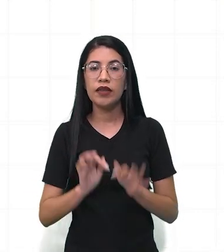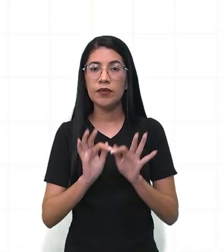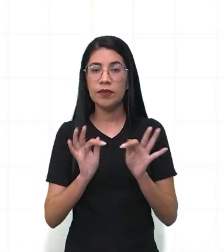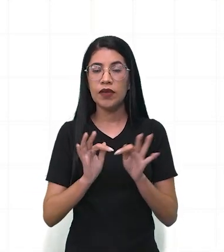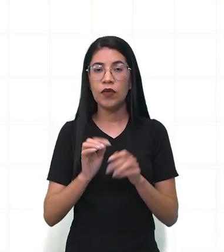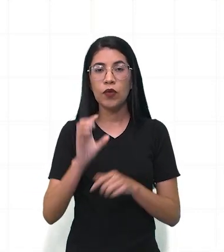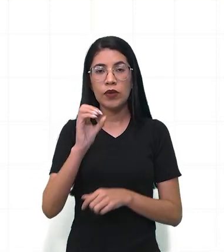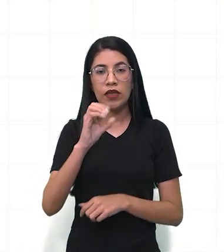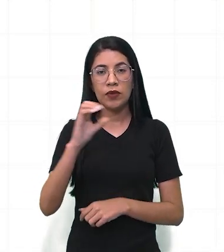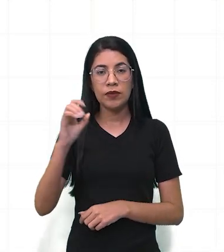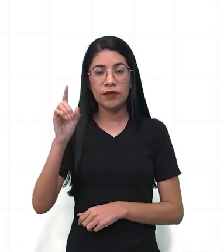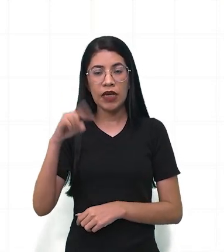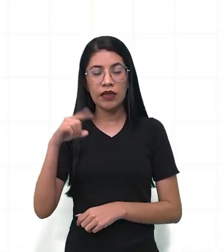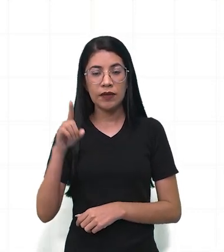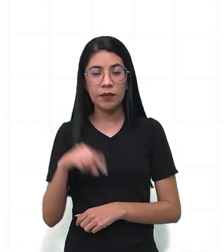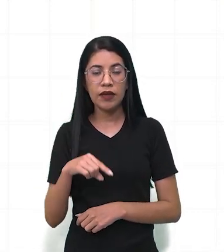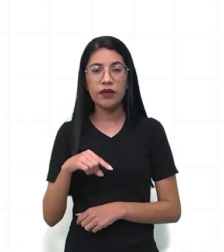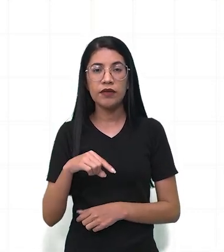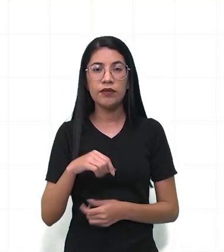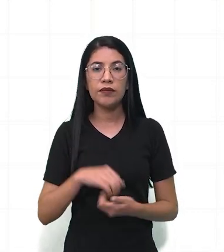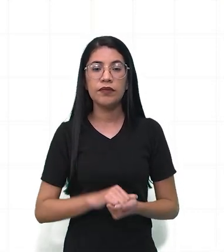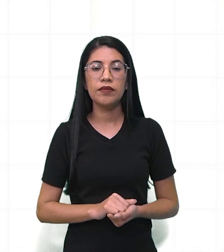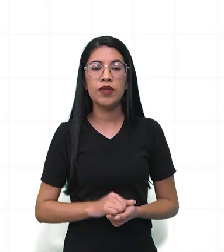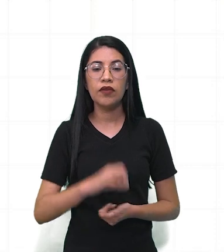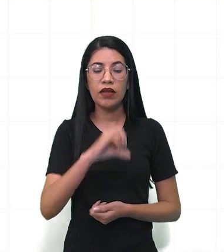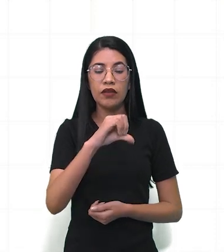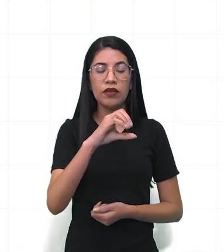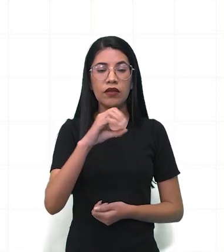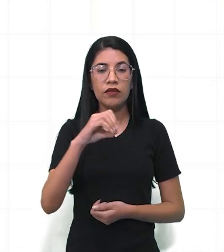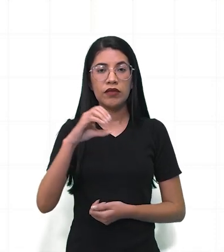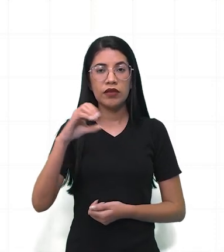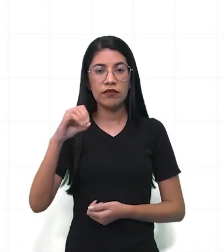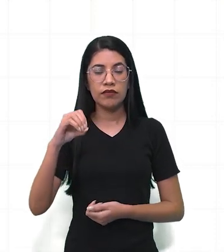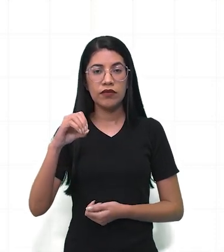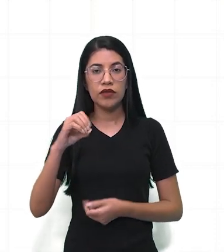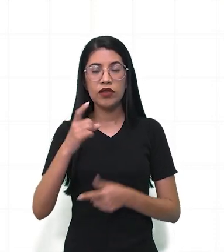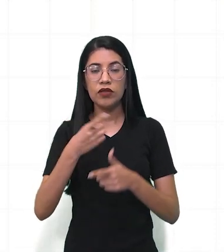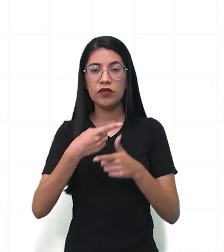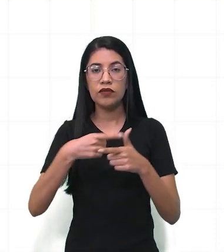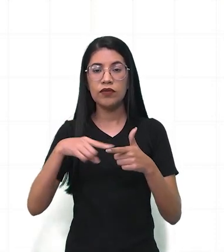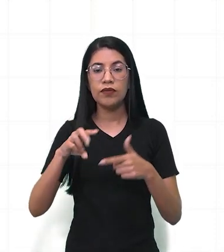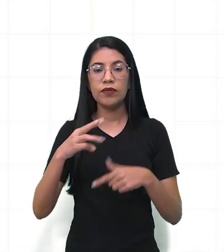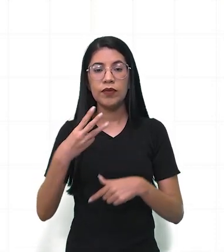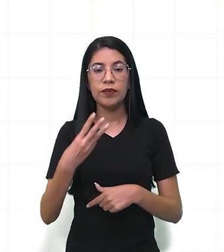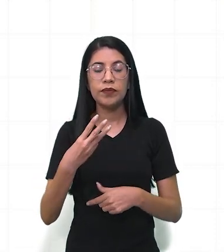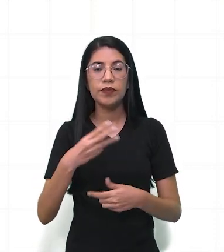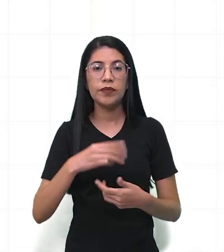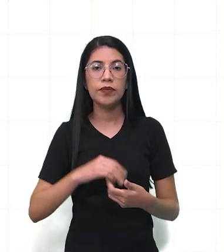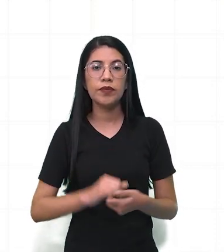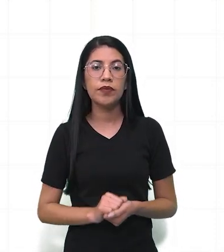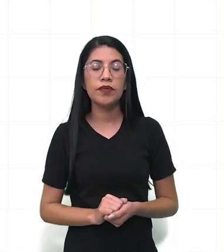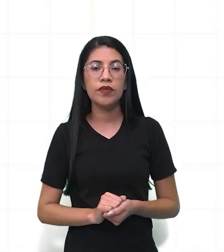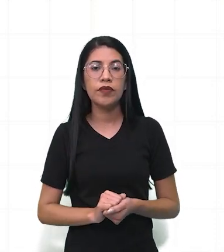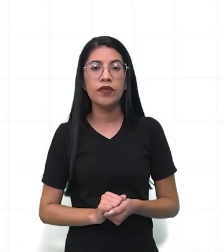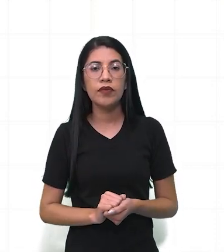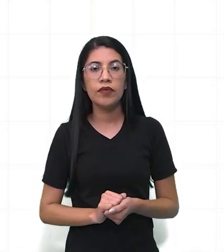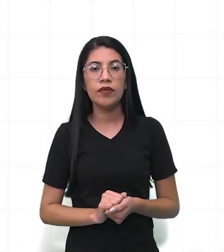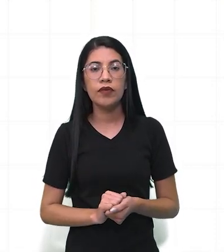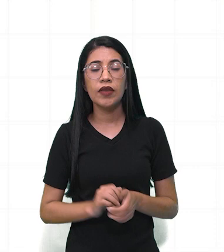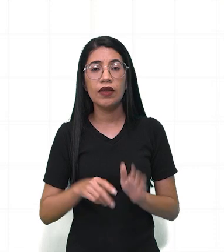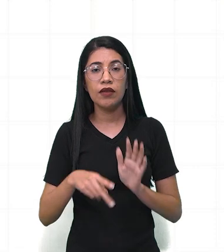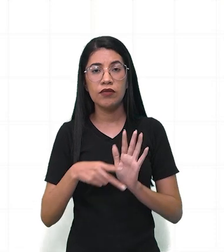ficar 900 dividido por 3. E 900 dividido por 3 é igual a